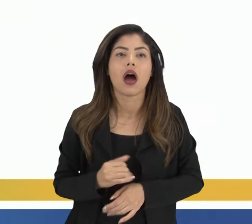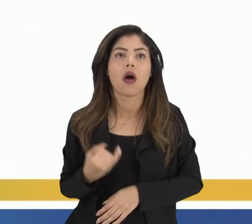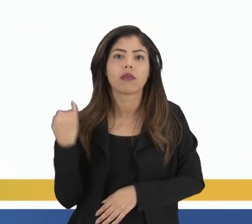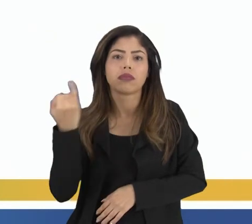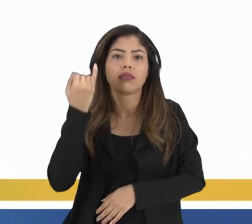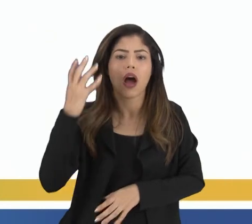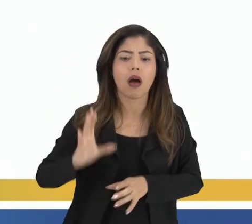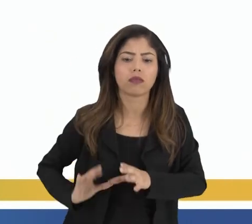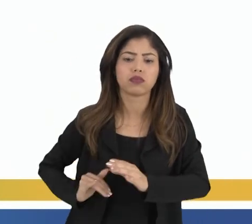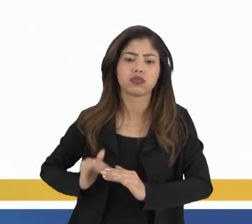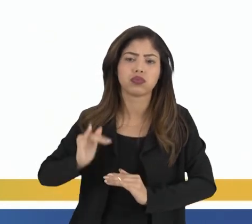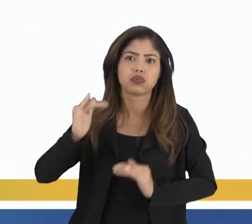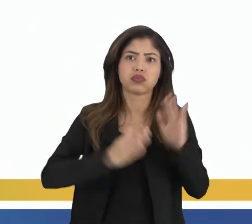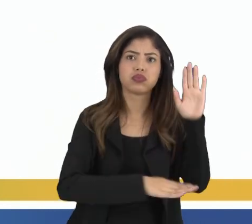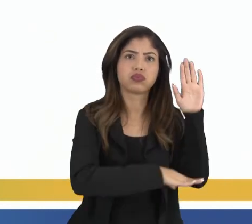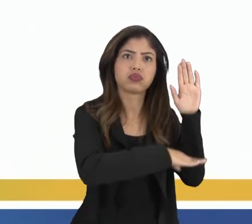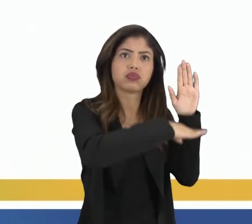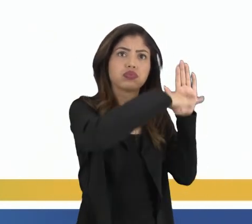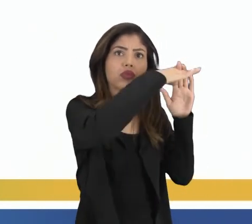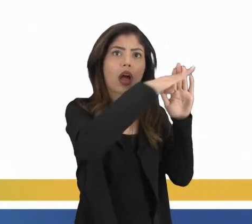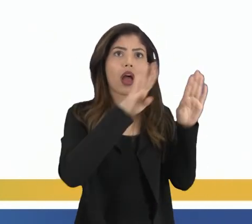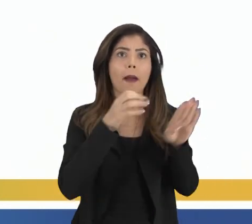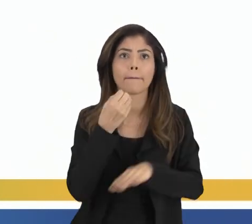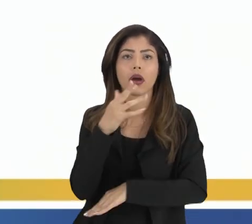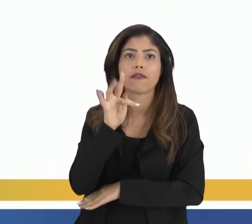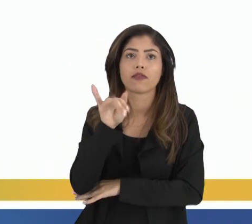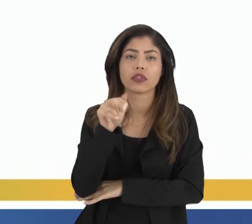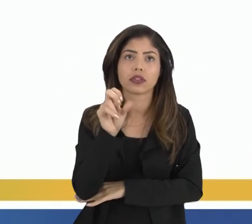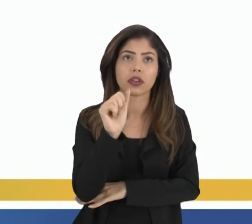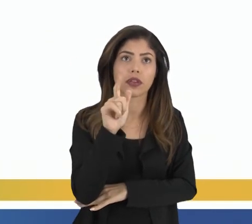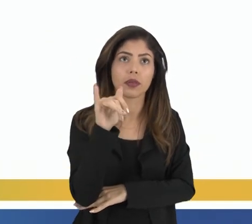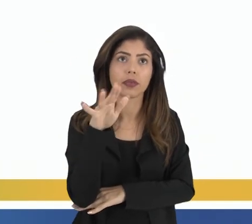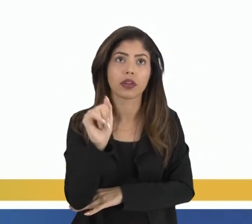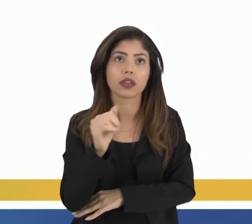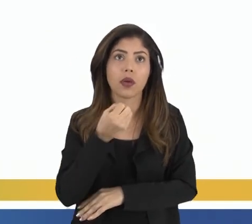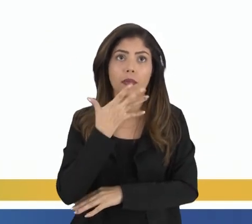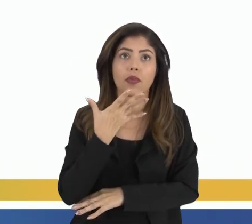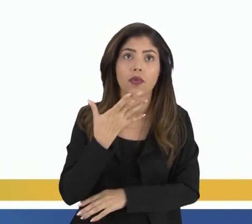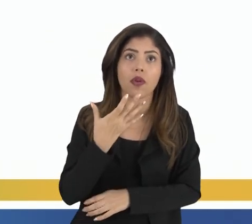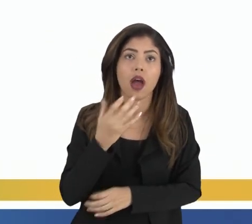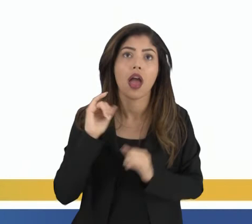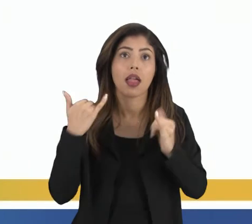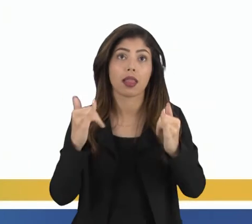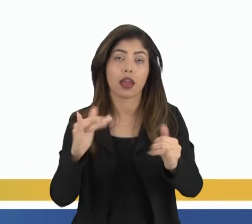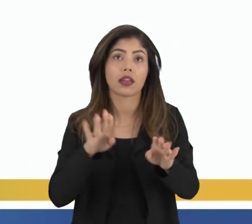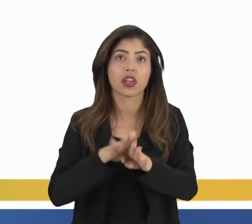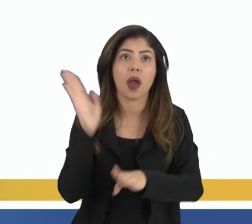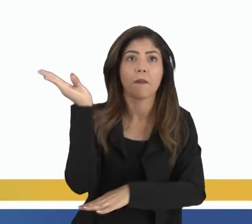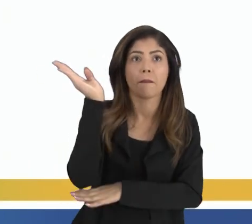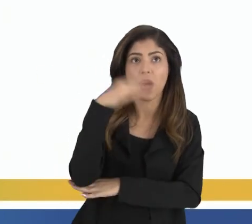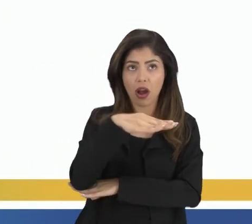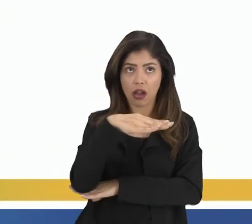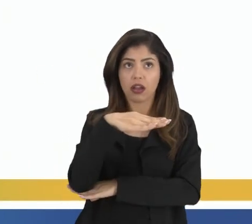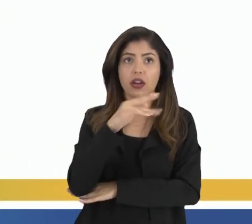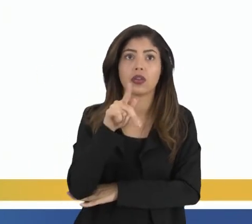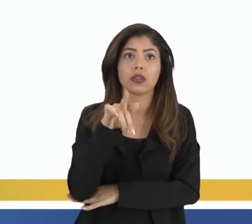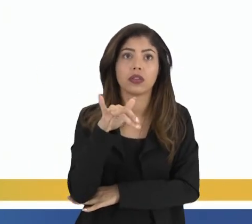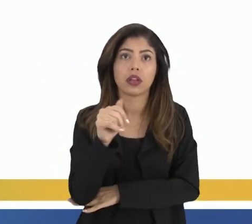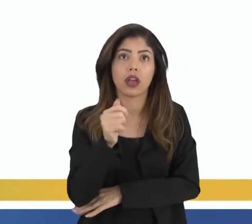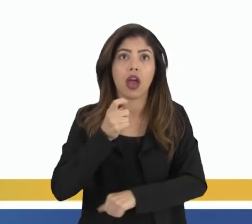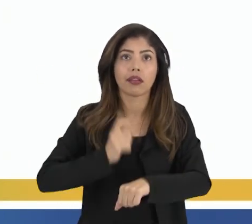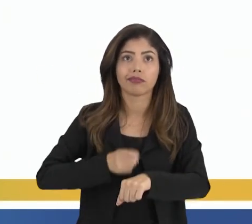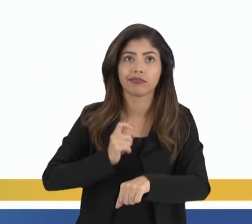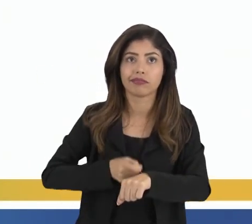seguintes propriedades: alta temperatura de fusão e ebulição, boa condutividade elétrica em solução aquosa,